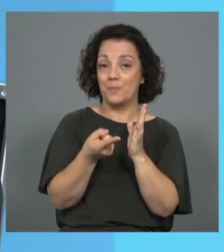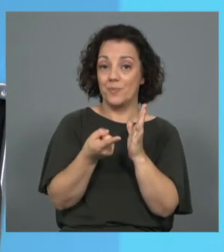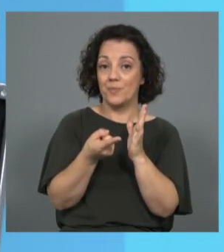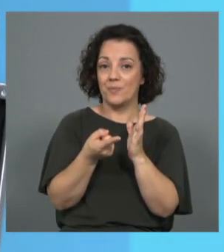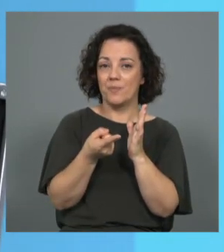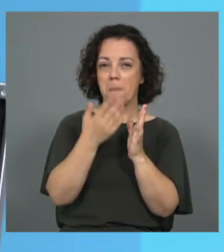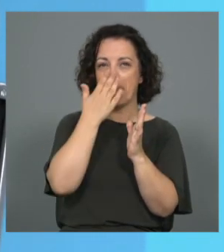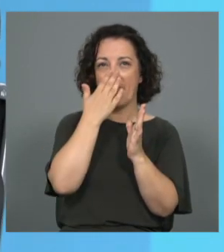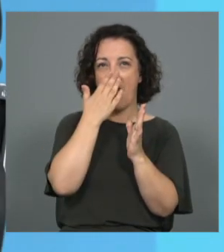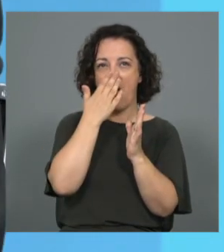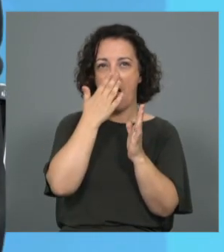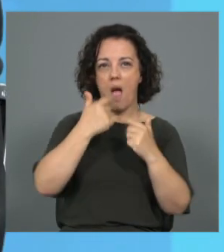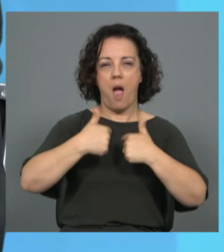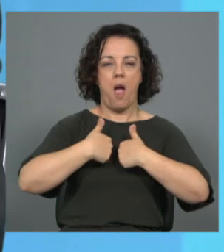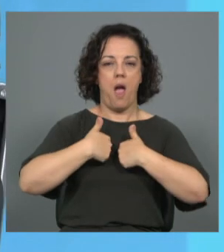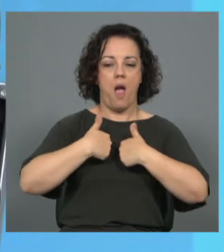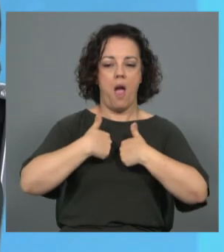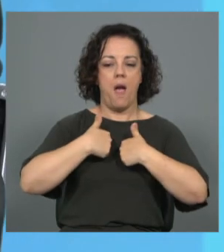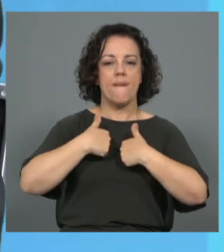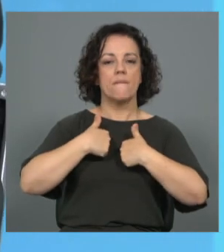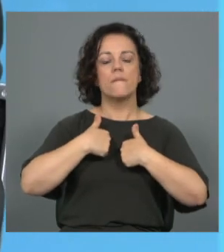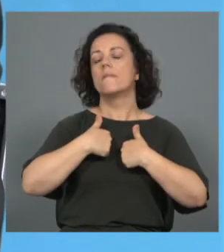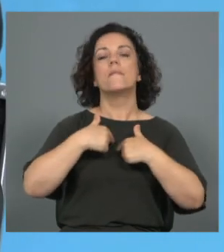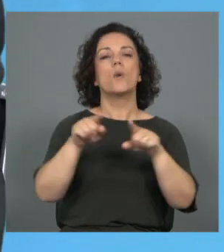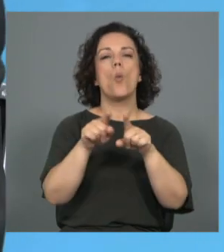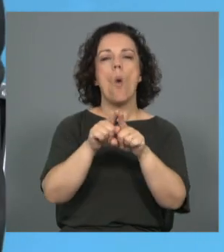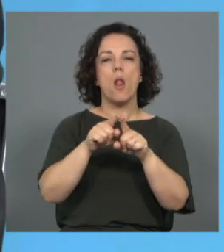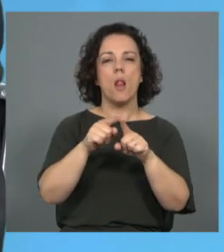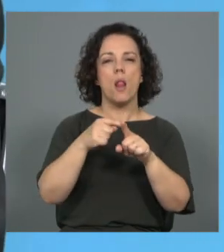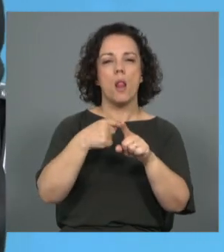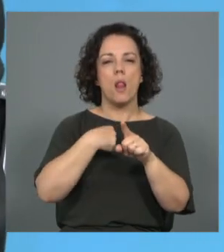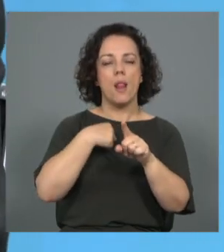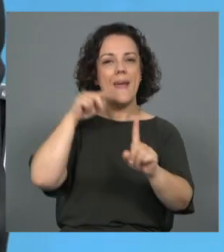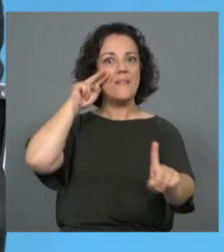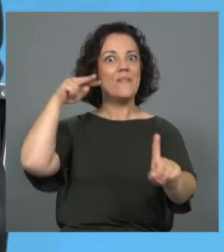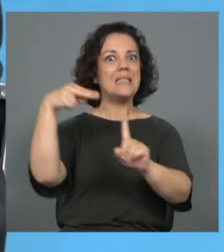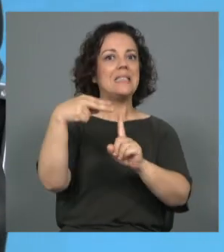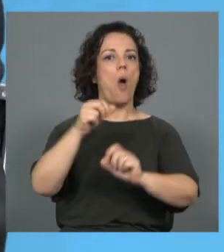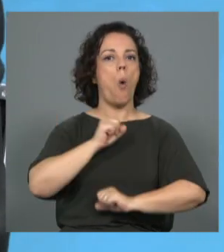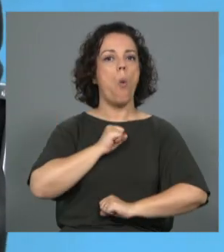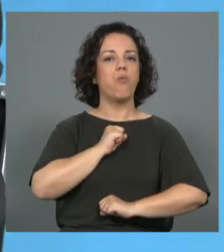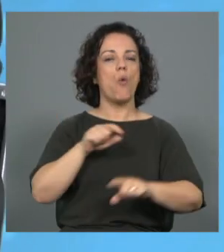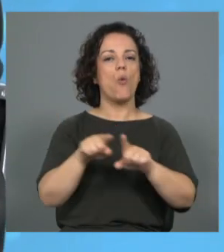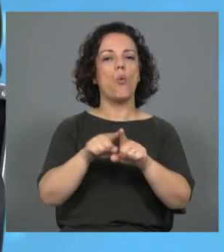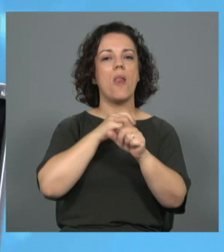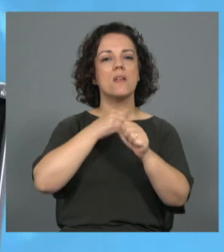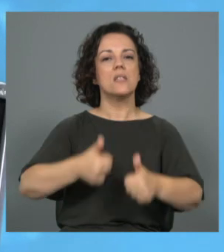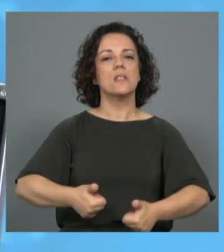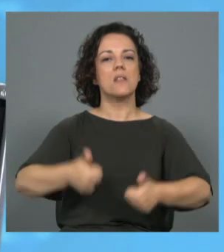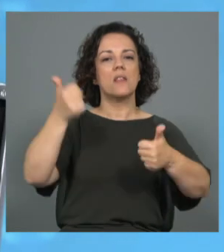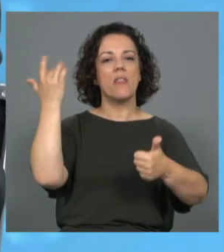apresenta-se como tendo uma visão, isto é, como contemplando a cidade santa de